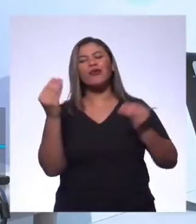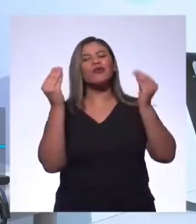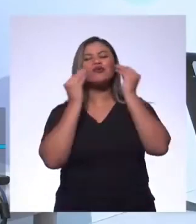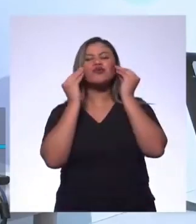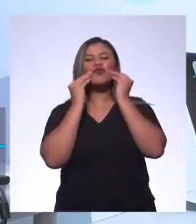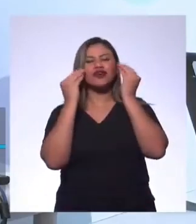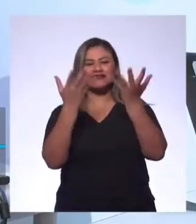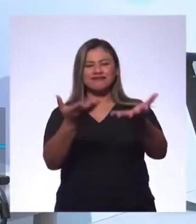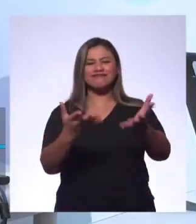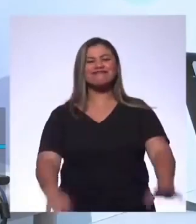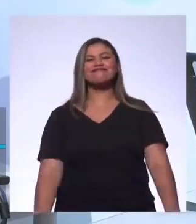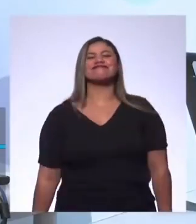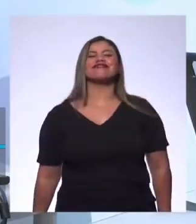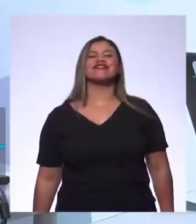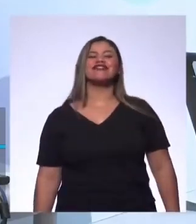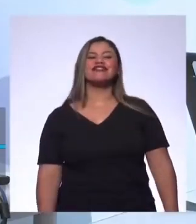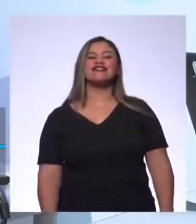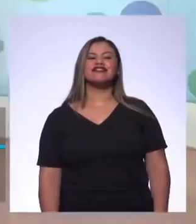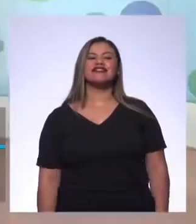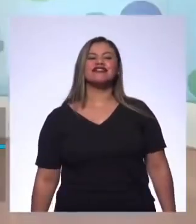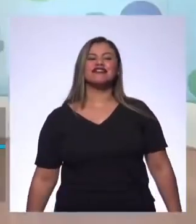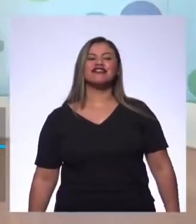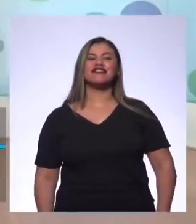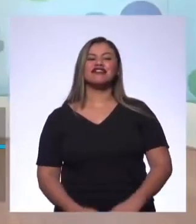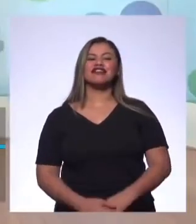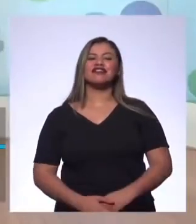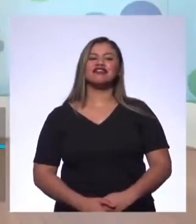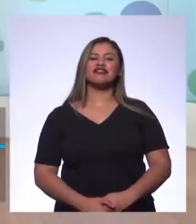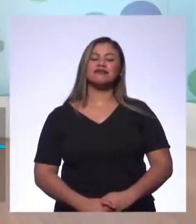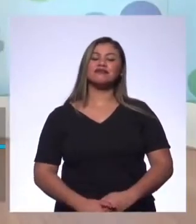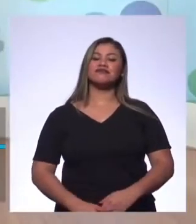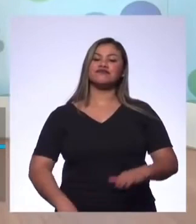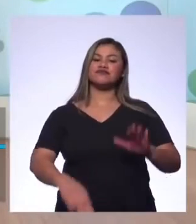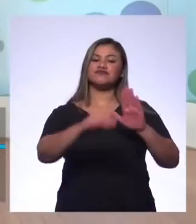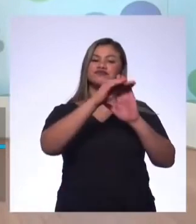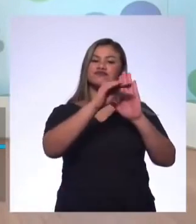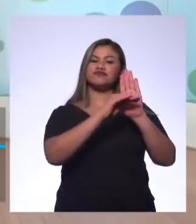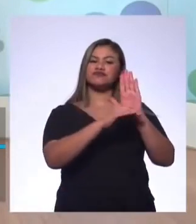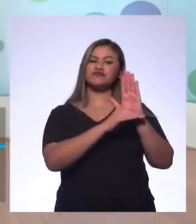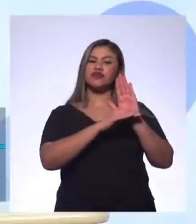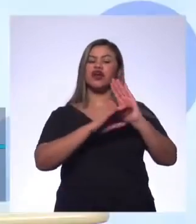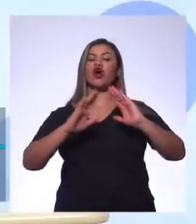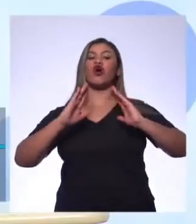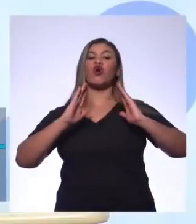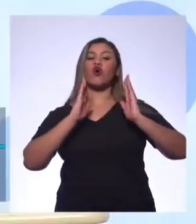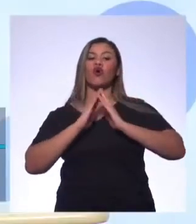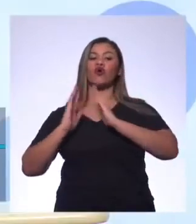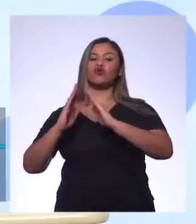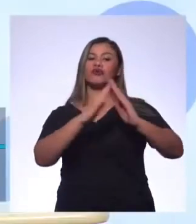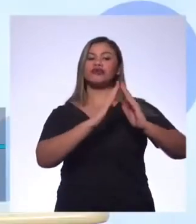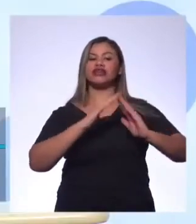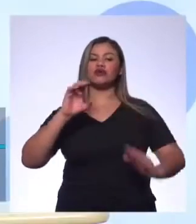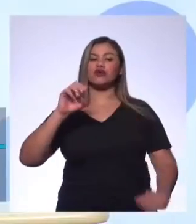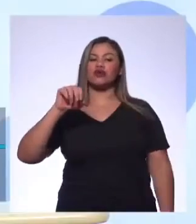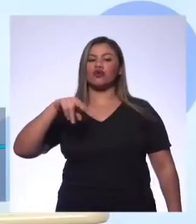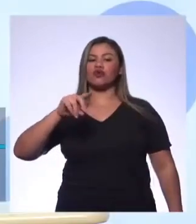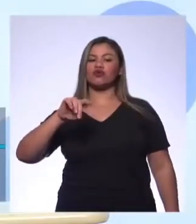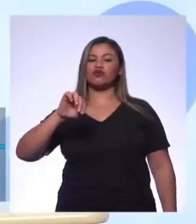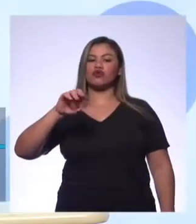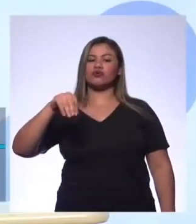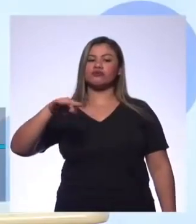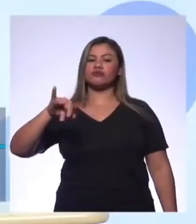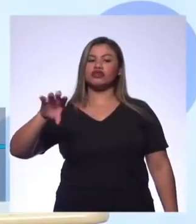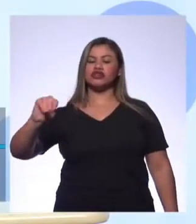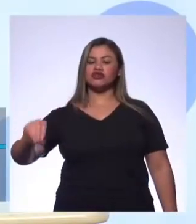para você, Noemi. Elas colocaram também regimentos de condomínio, né? Sim. Também, muito